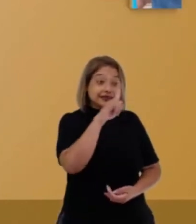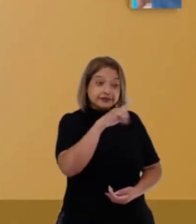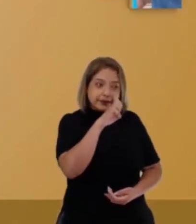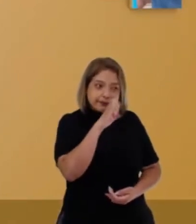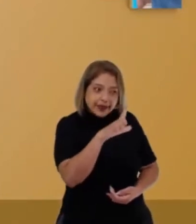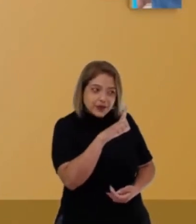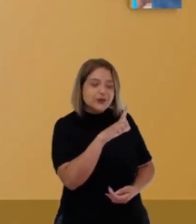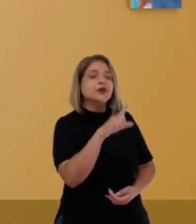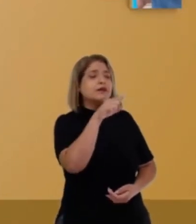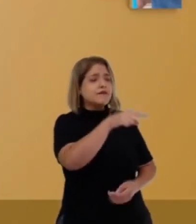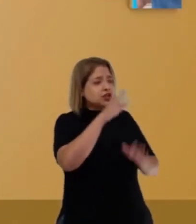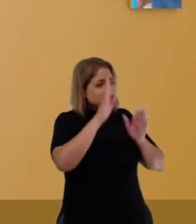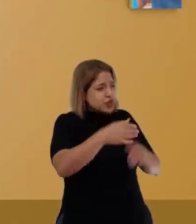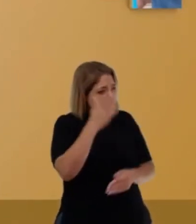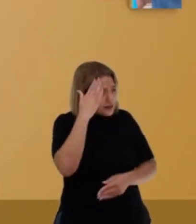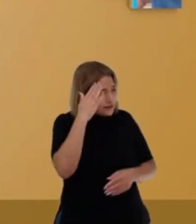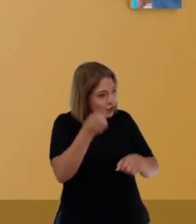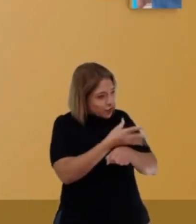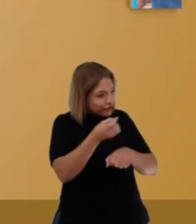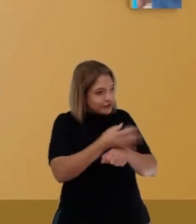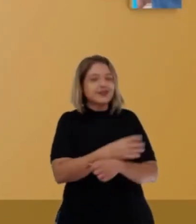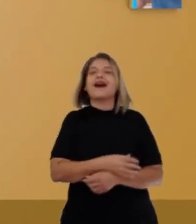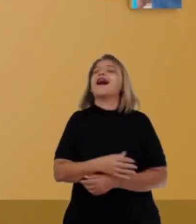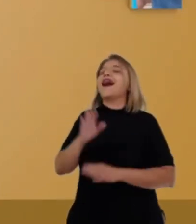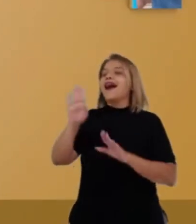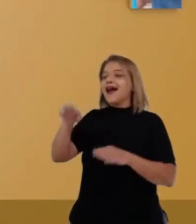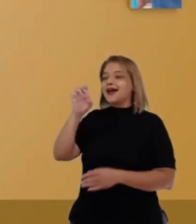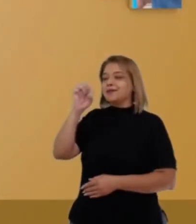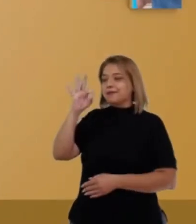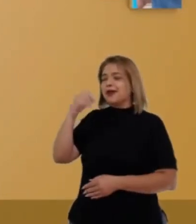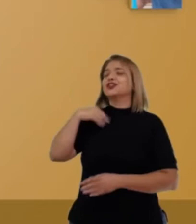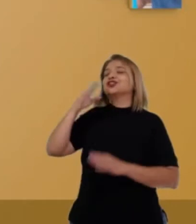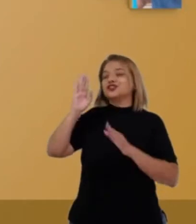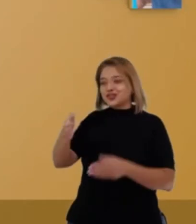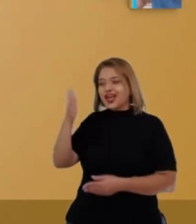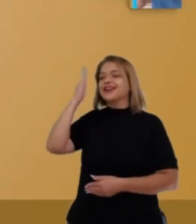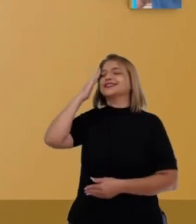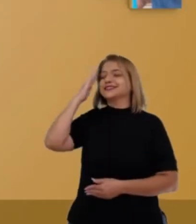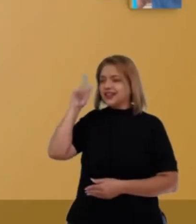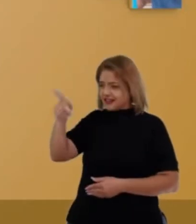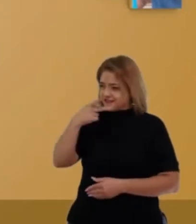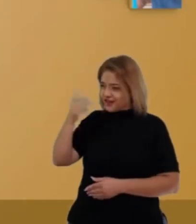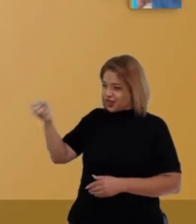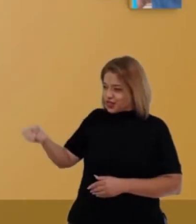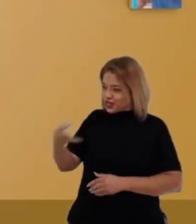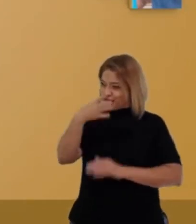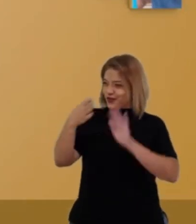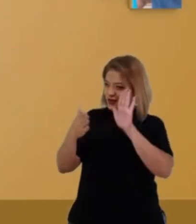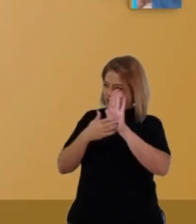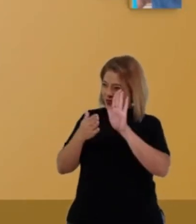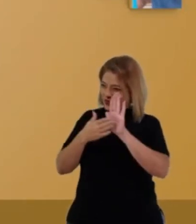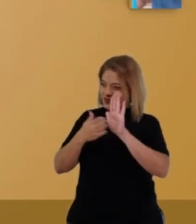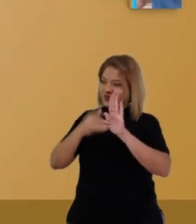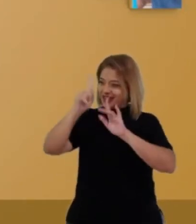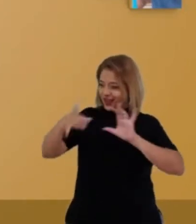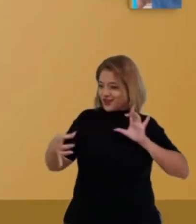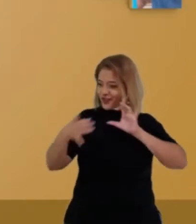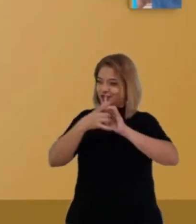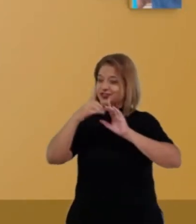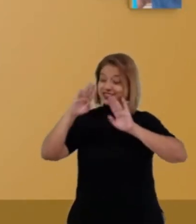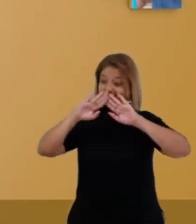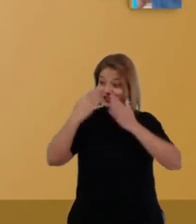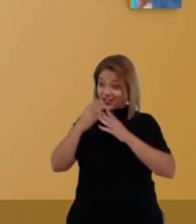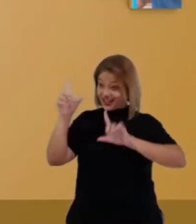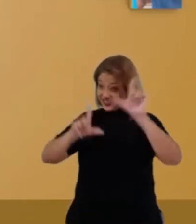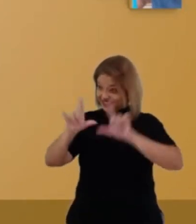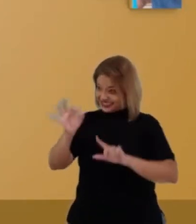Professora Isabel, você ficou sabendo da novidade? Roberto, fiquei sabendo sim. Você está falando sobre a nova programação do Conexão Escola TV,